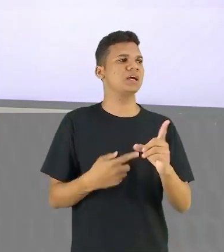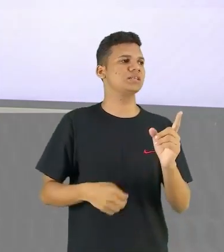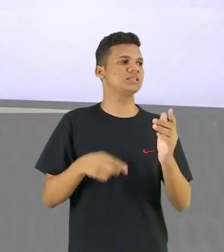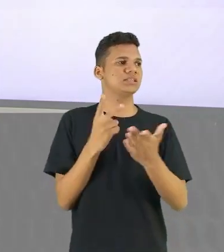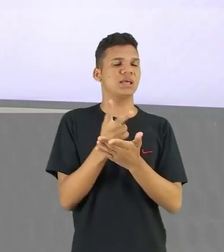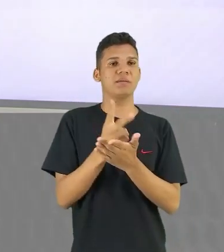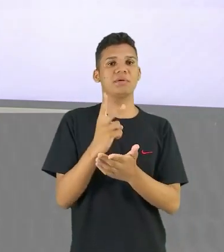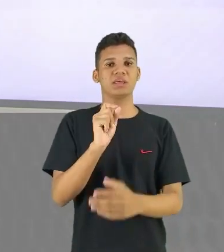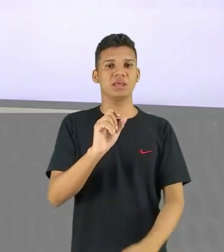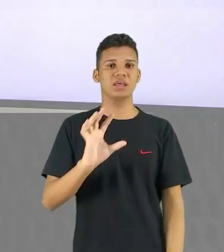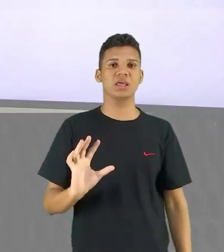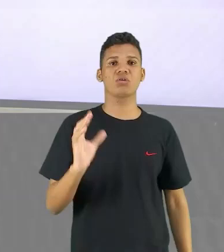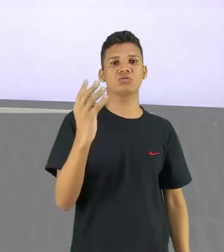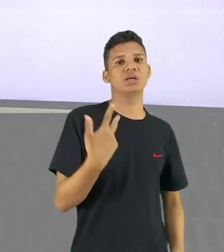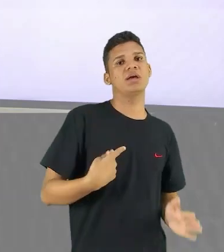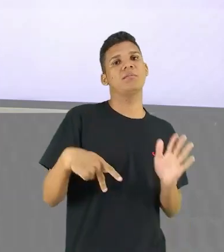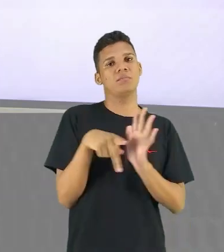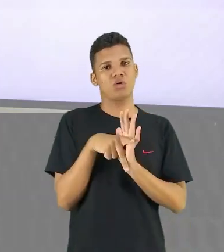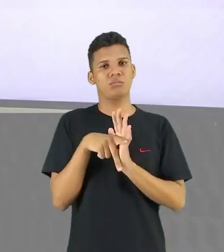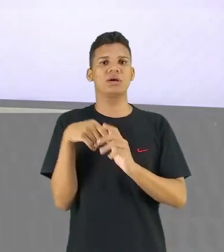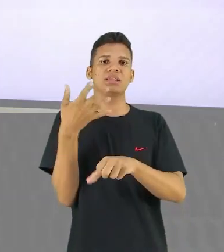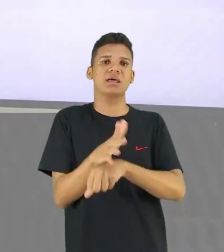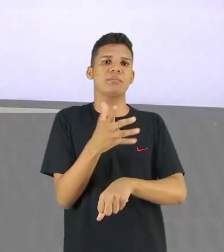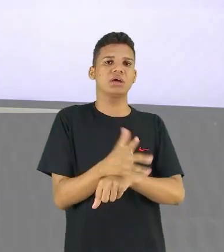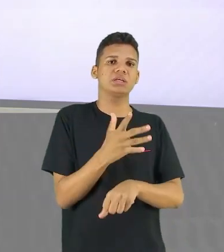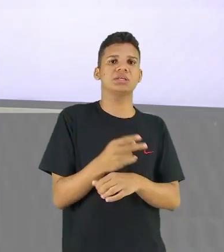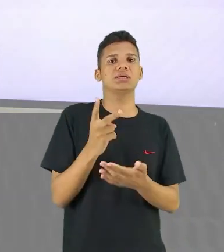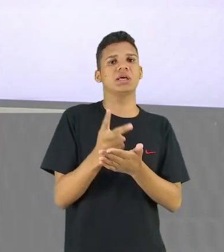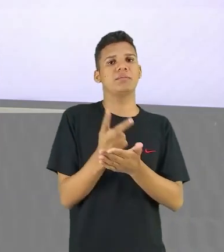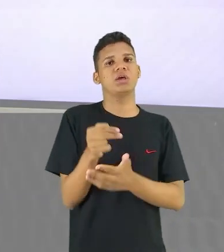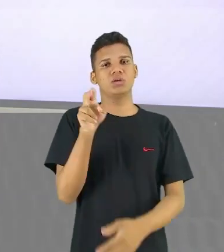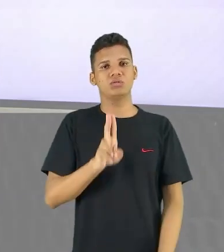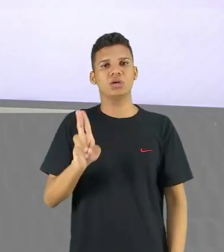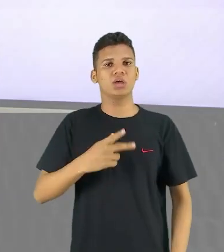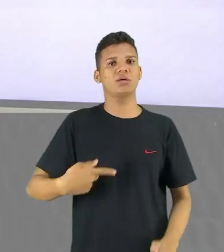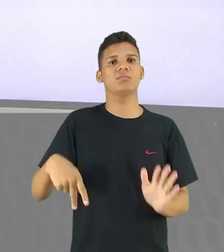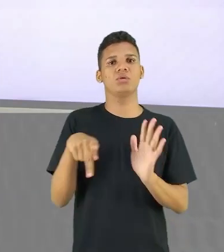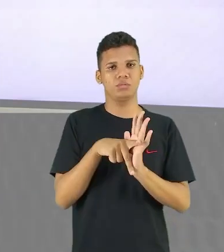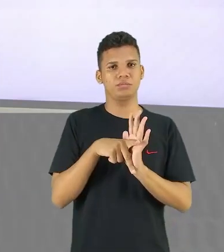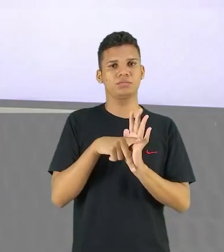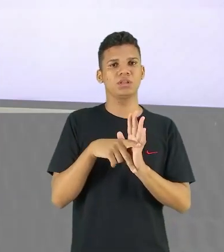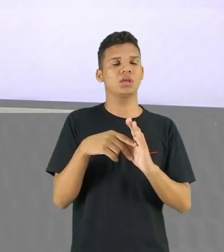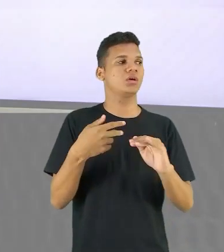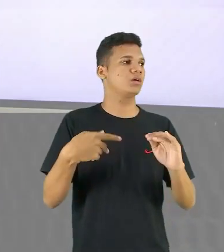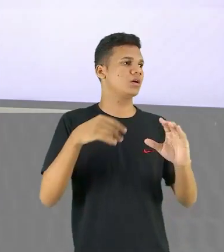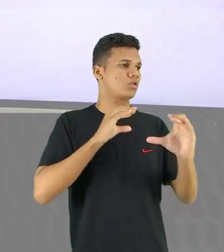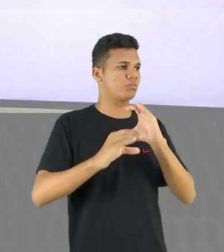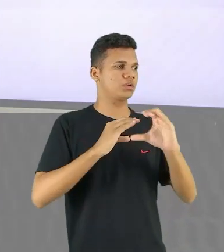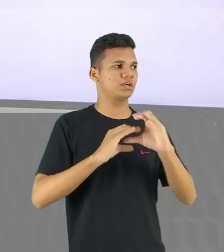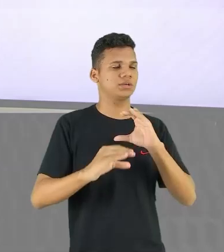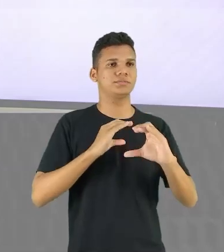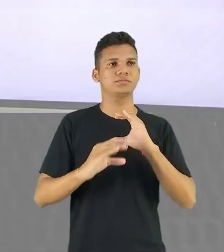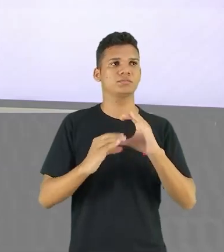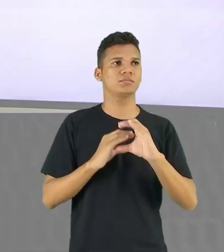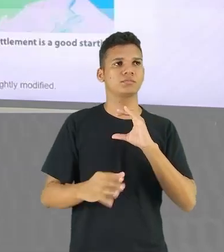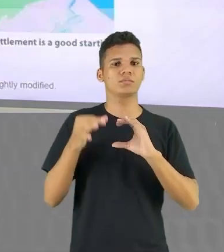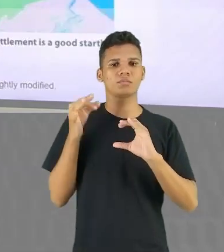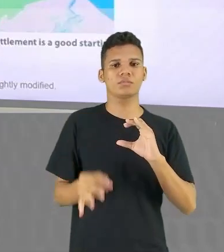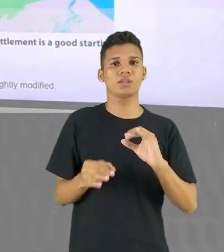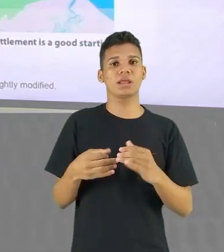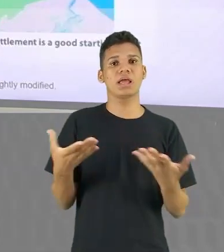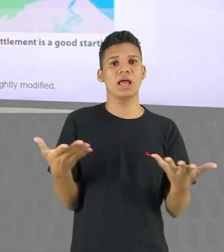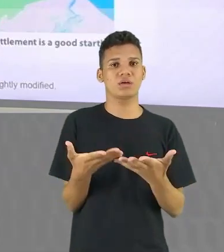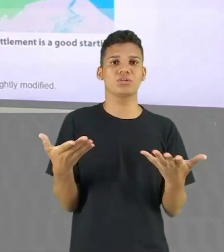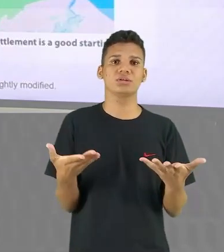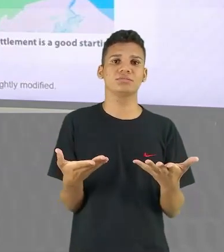acontece de fato no investimento, na prática, na utilização do idioma para aquela comunicação. Certinho? Vamos para mais